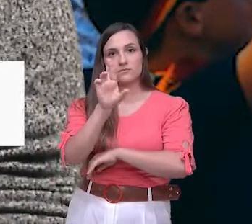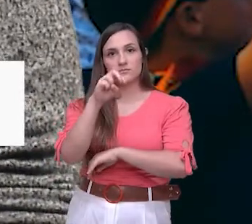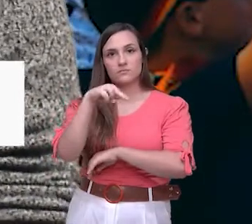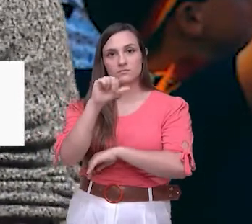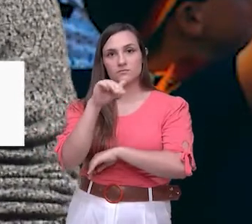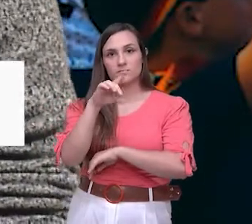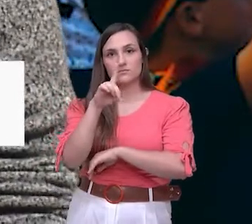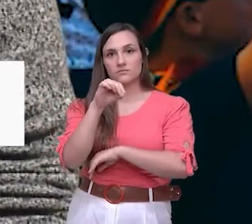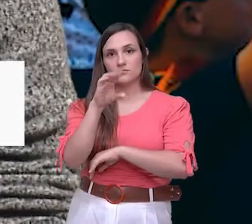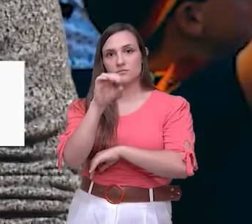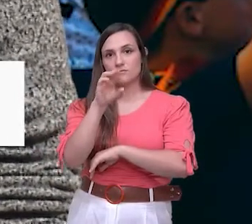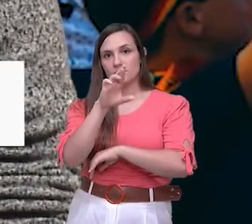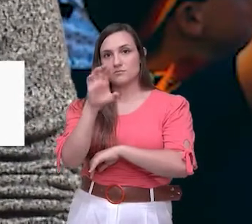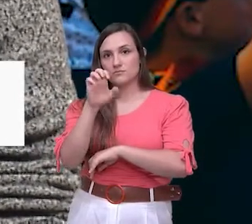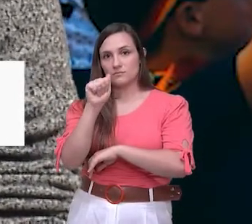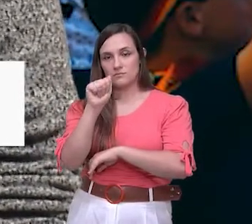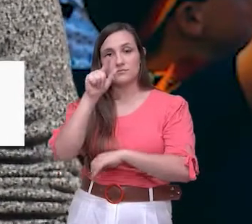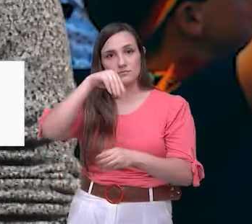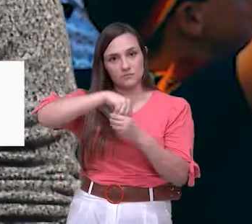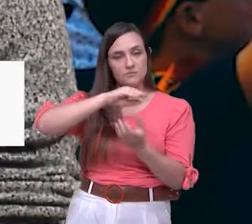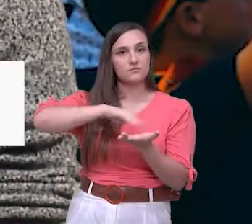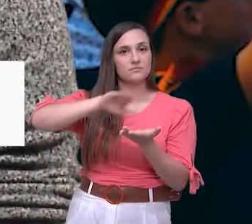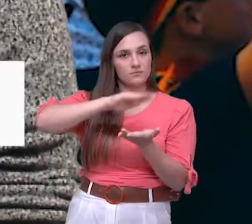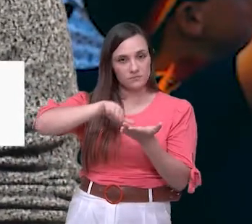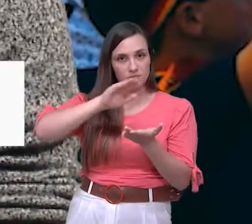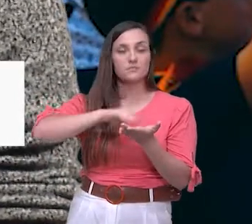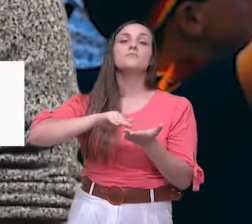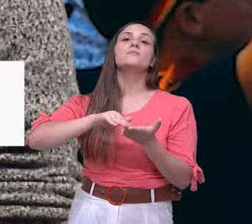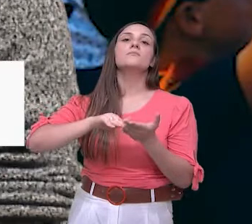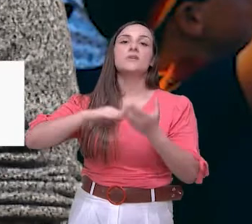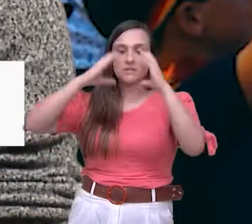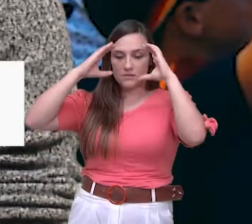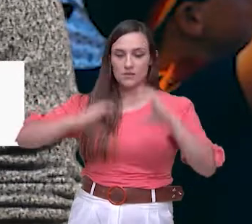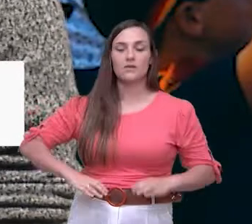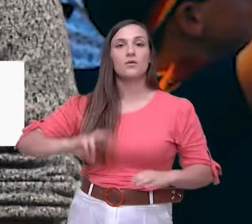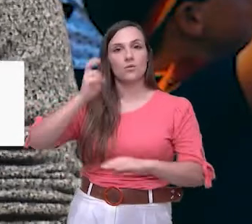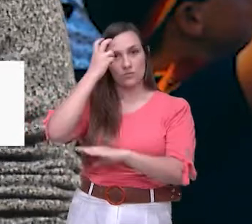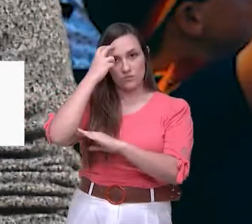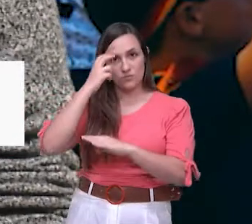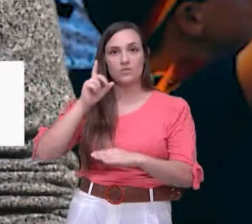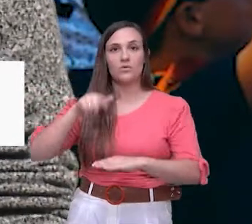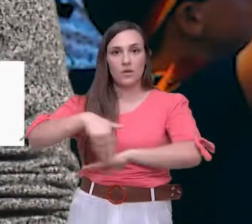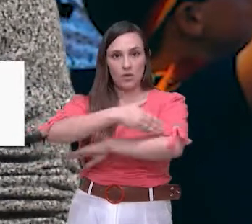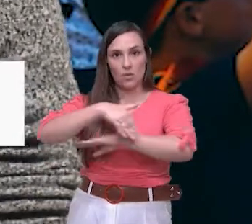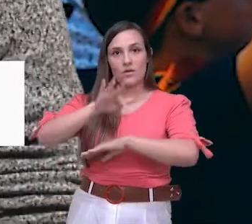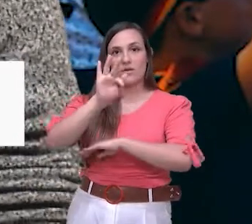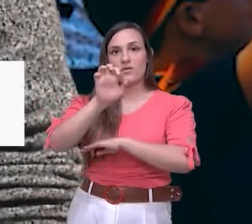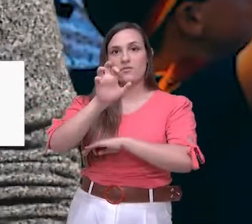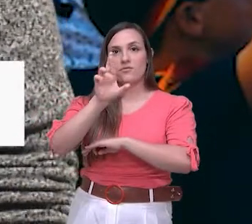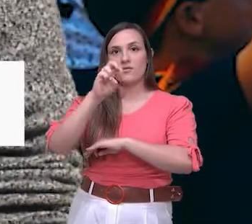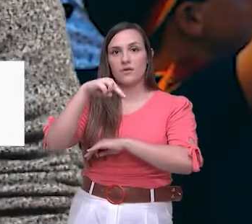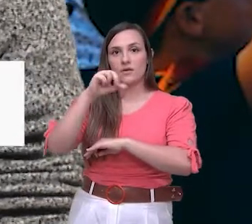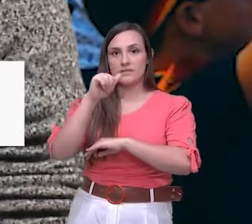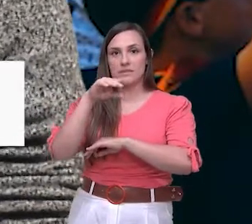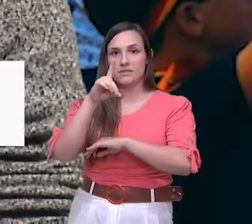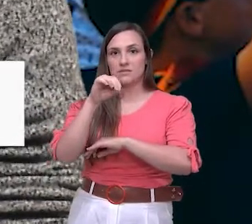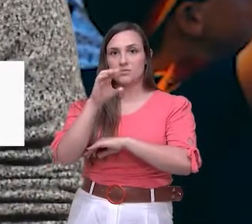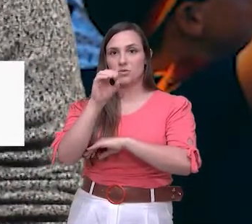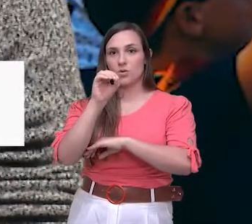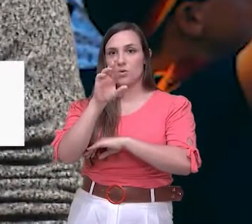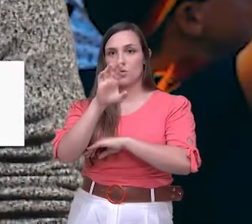Correia 559 no prédio da secretaria de estado de cidadania e cultura na Avenida Fernando Correia